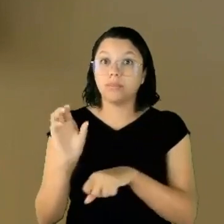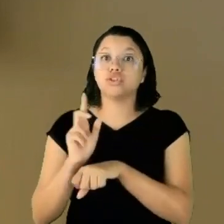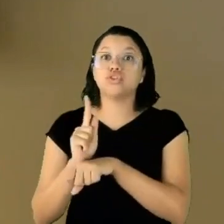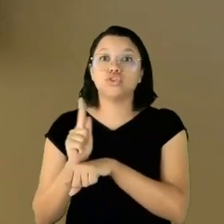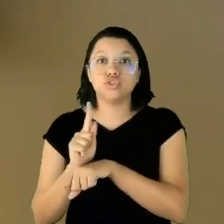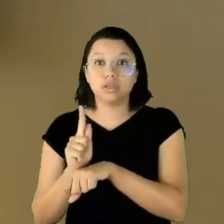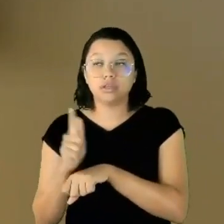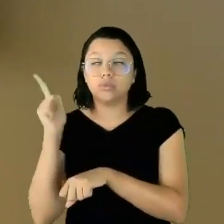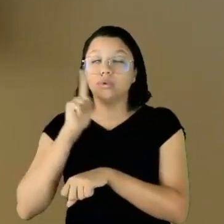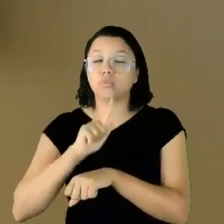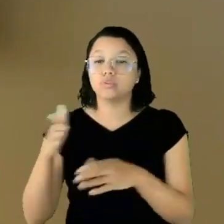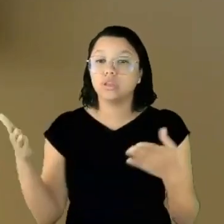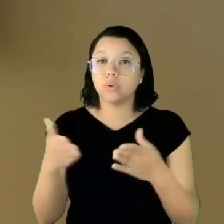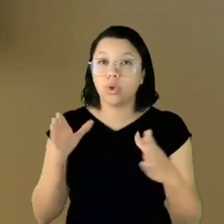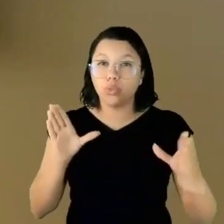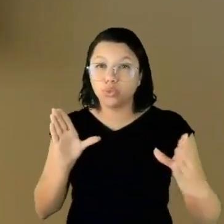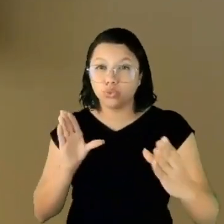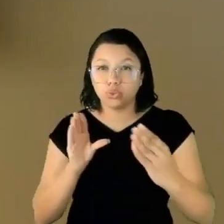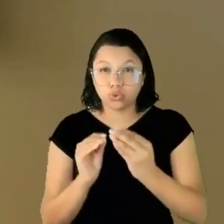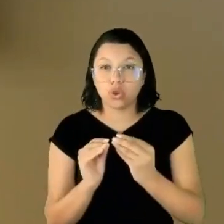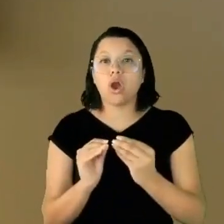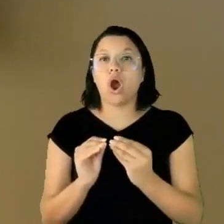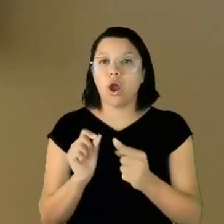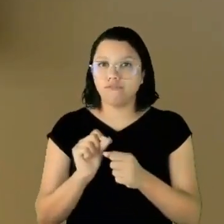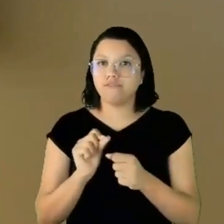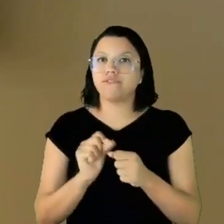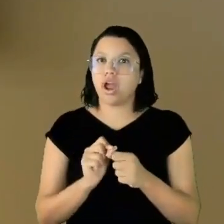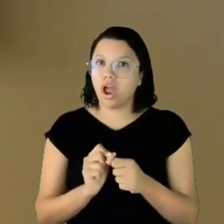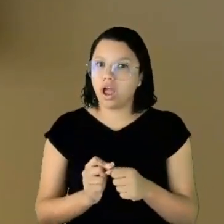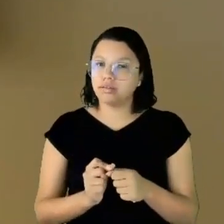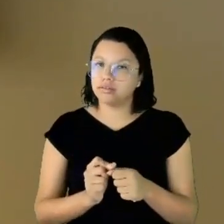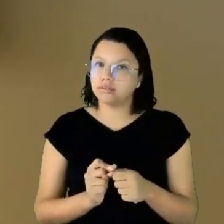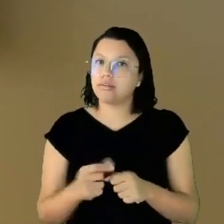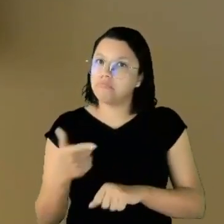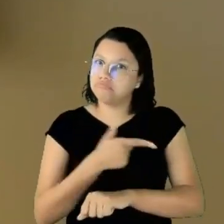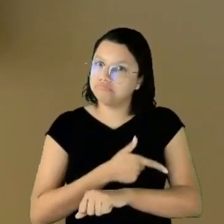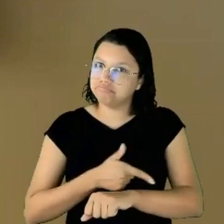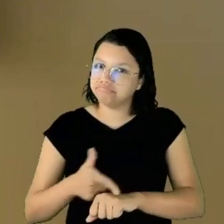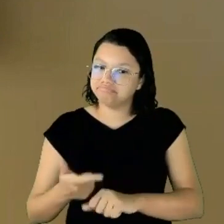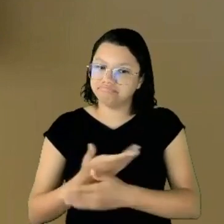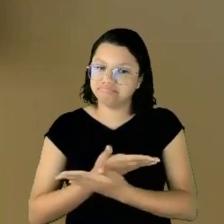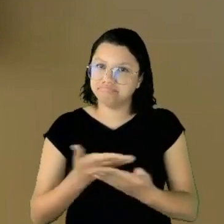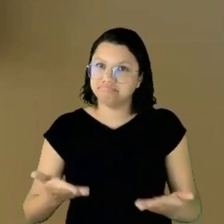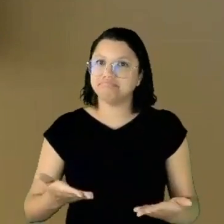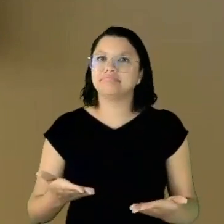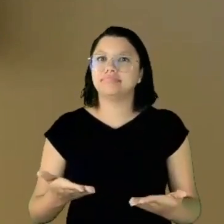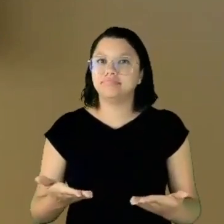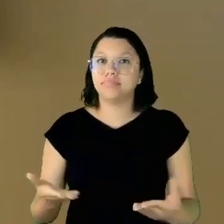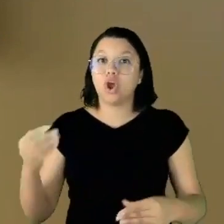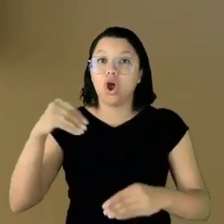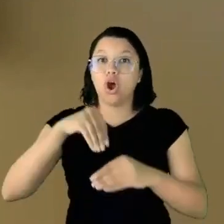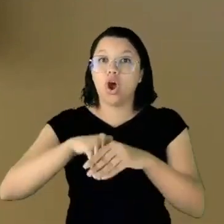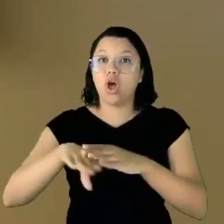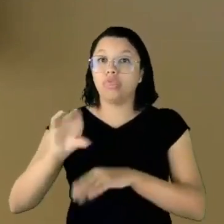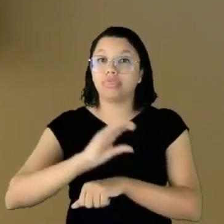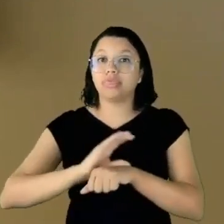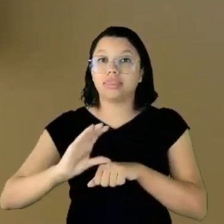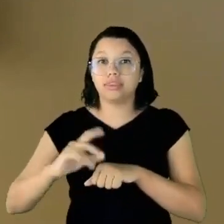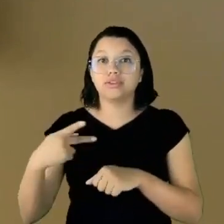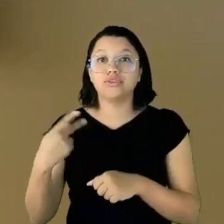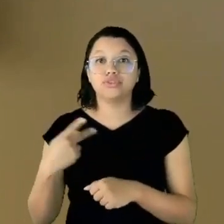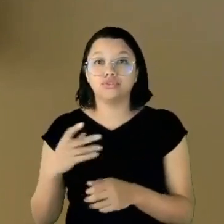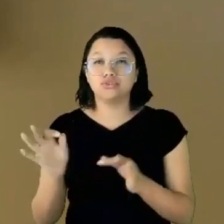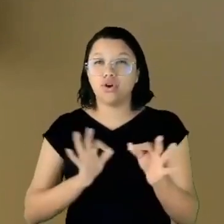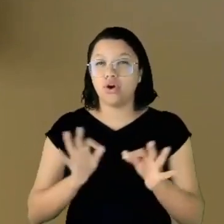ele conseguiu aqui condensar para nós fez essa gentileza aqui para poder para nós podermos integrá-lo nesse curso que nós